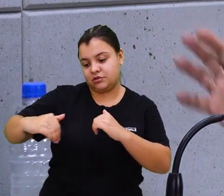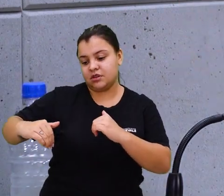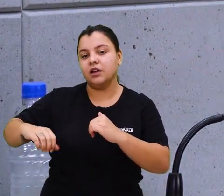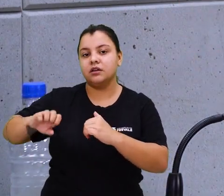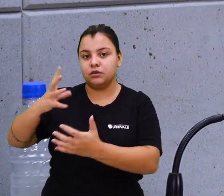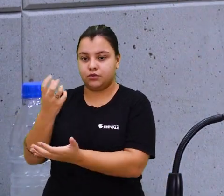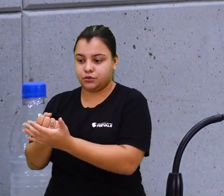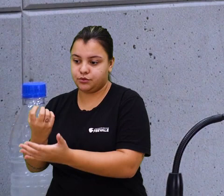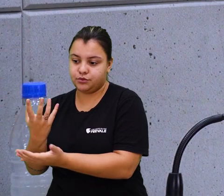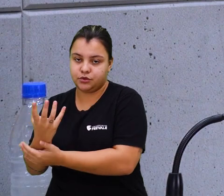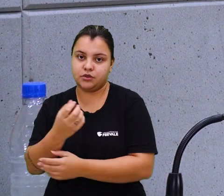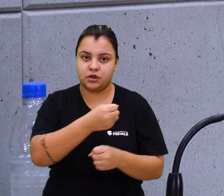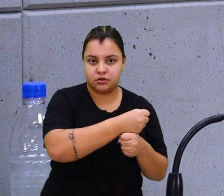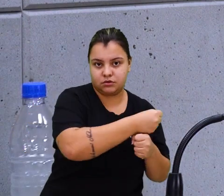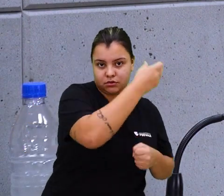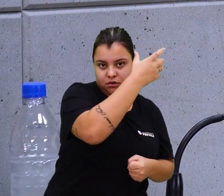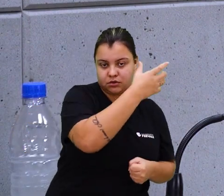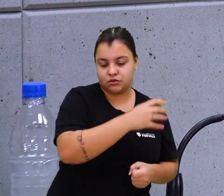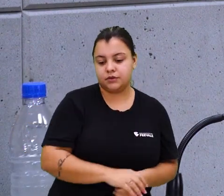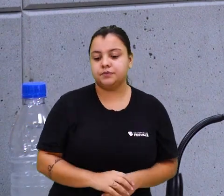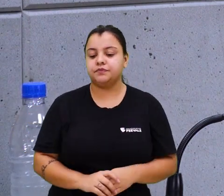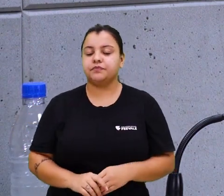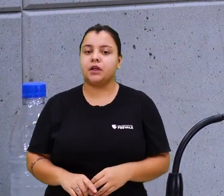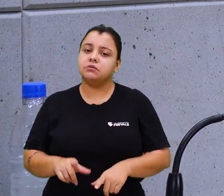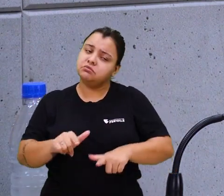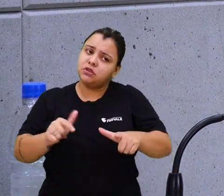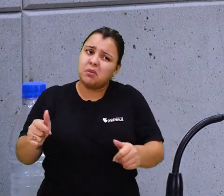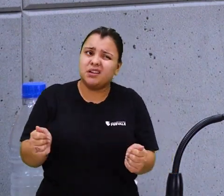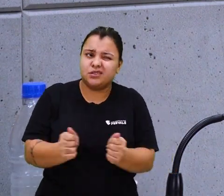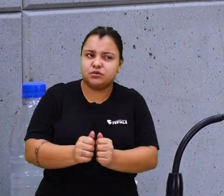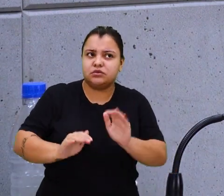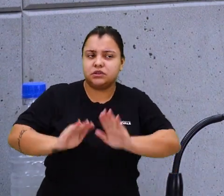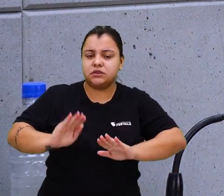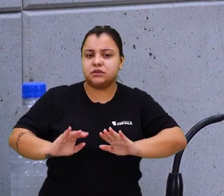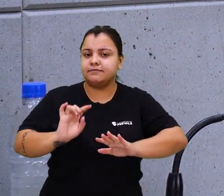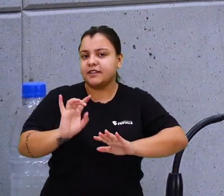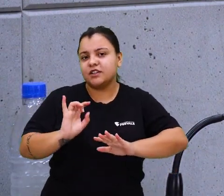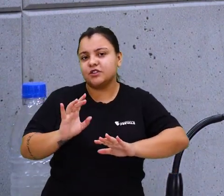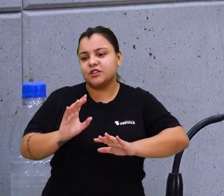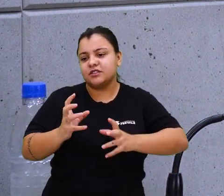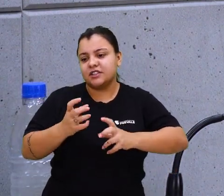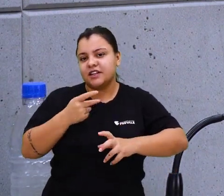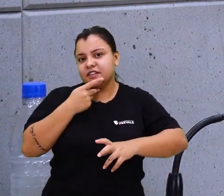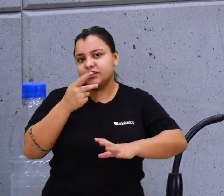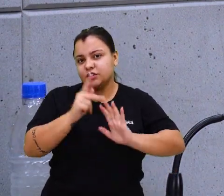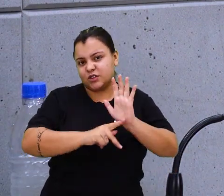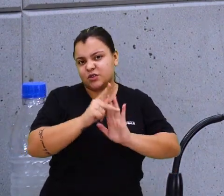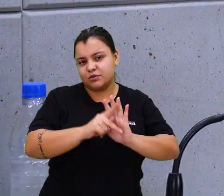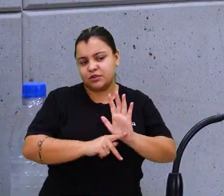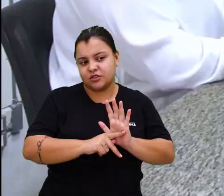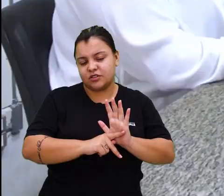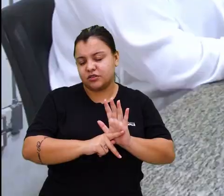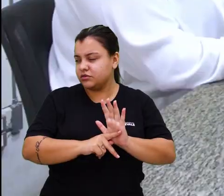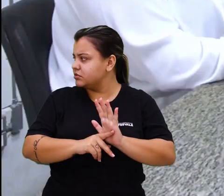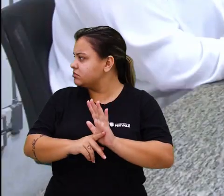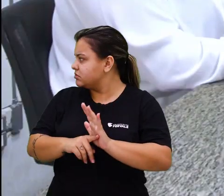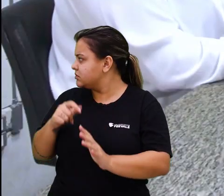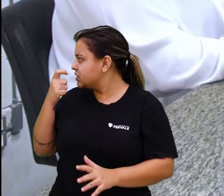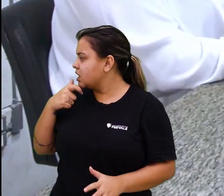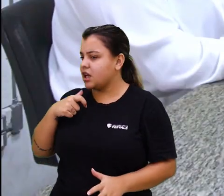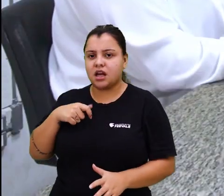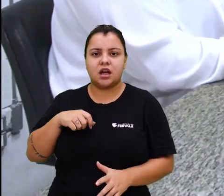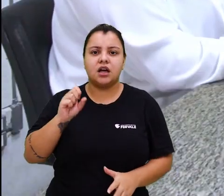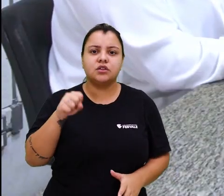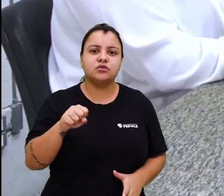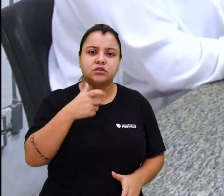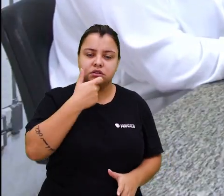também trabalhando em conjunto E eu acho que acho que é ess Acho que sim ao